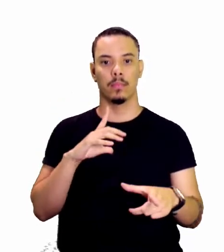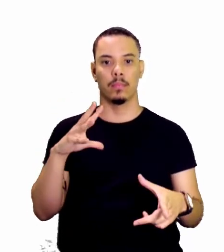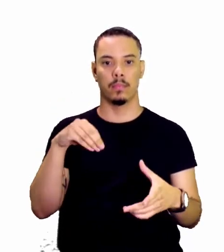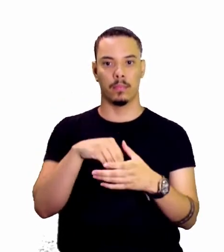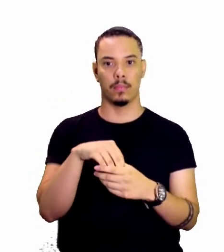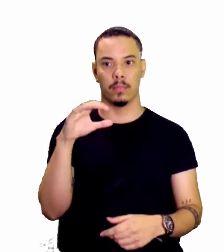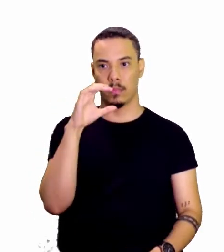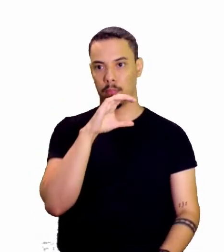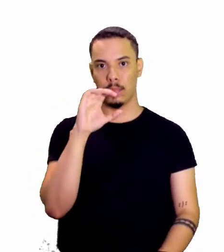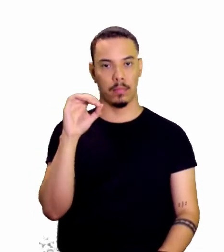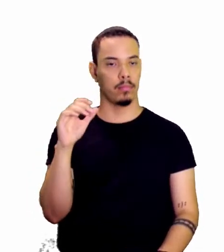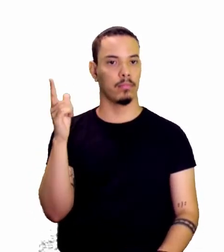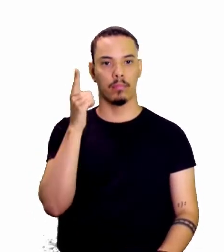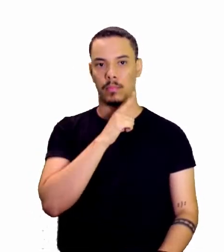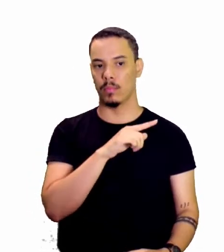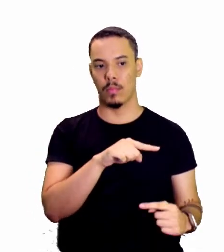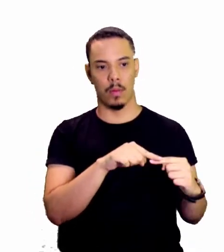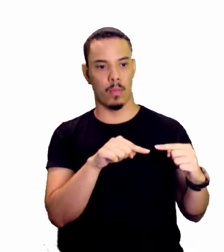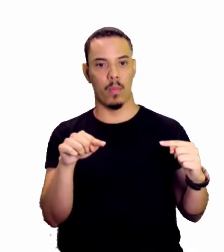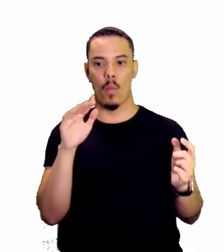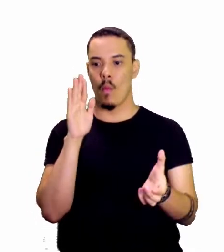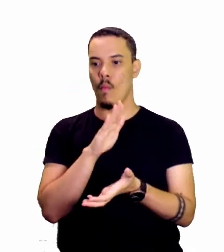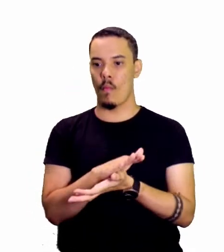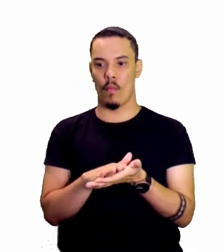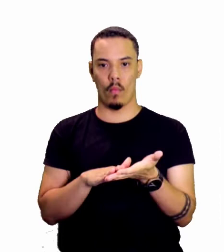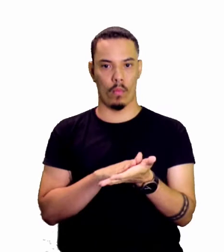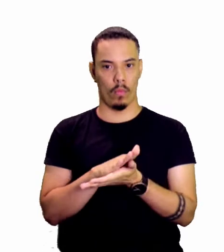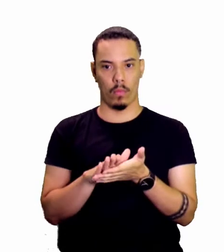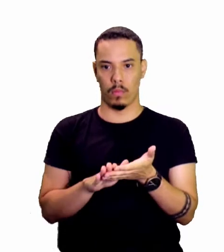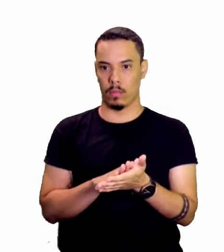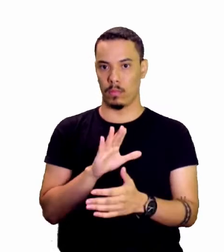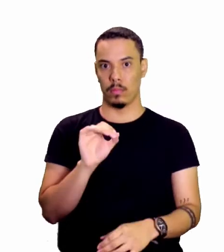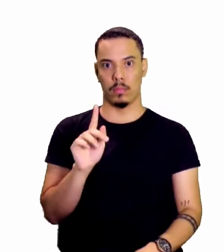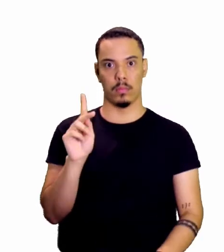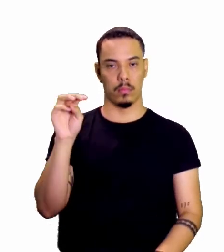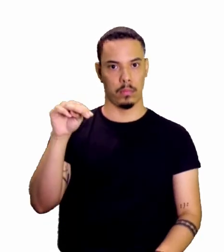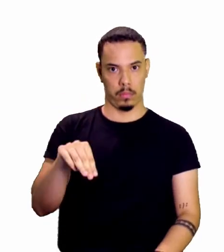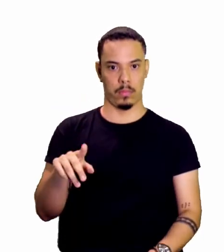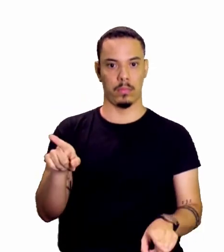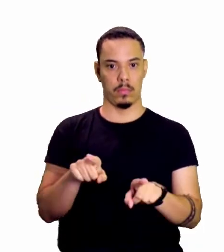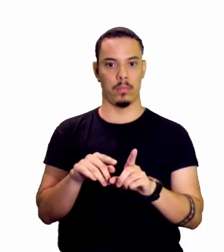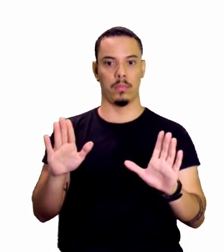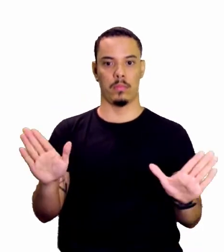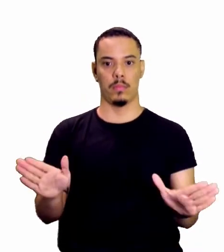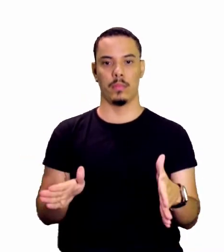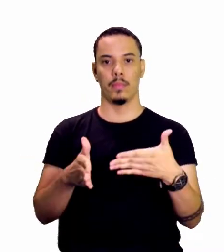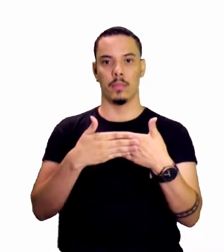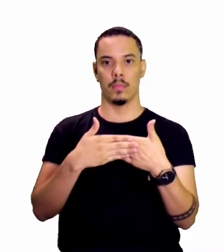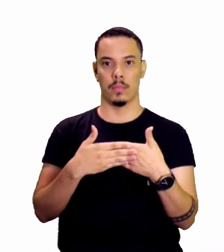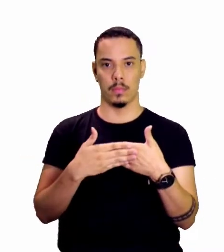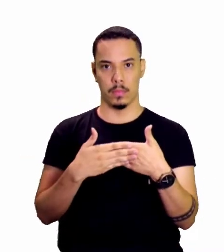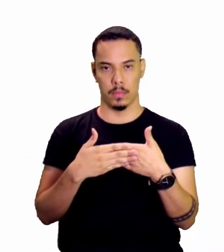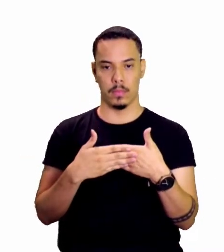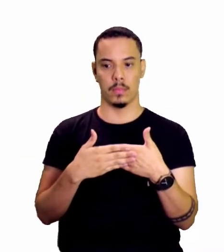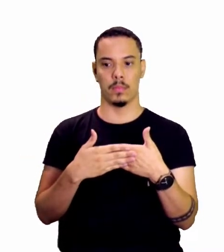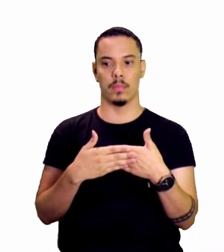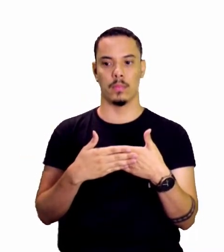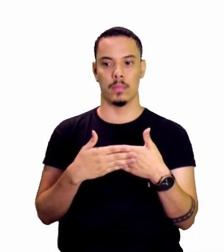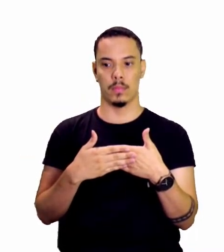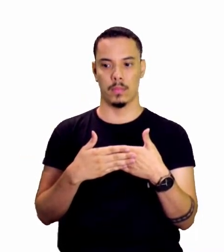velocidade zero ele não percorreu nada então a distância percorrida é zero km e para fechar olha só